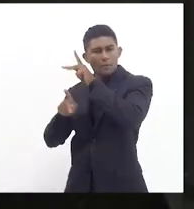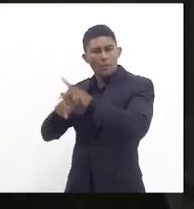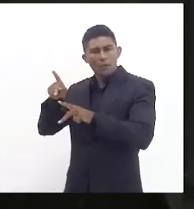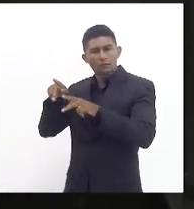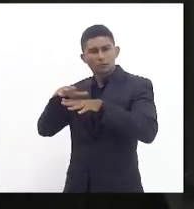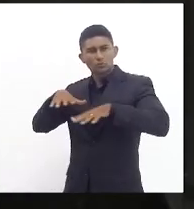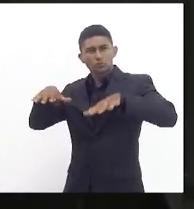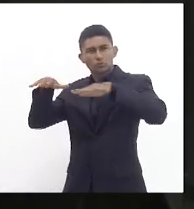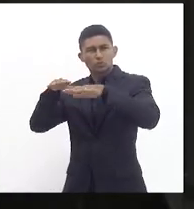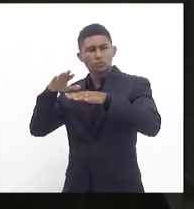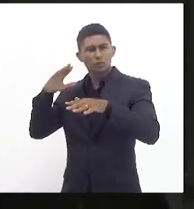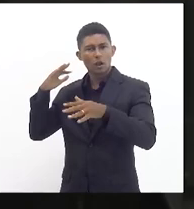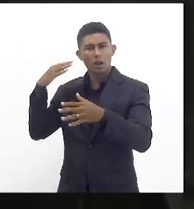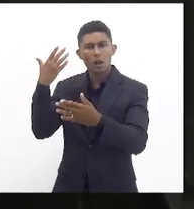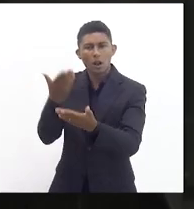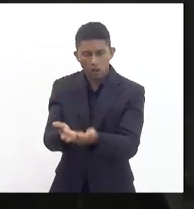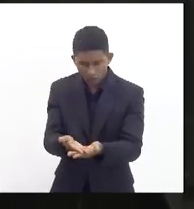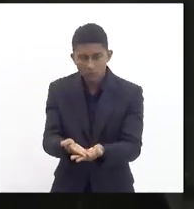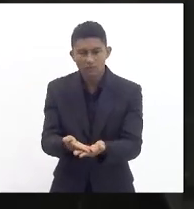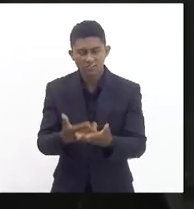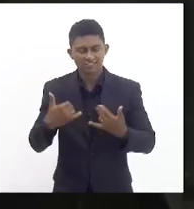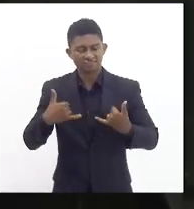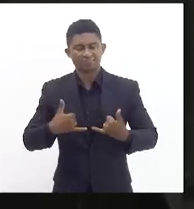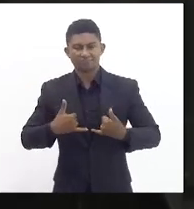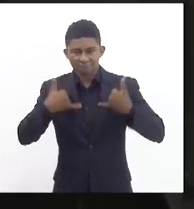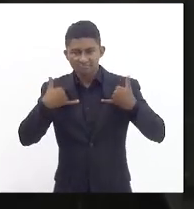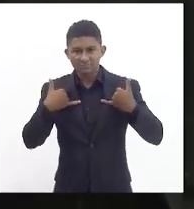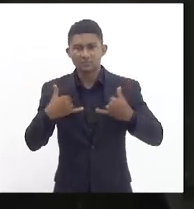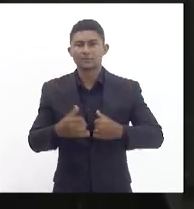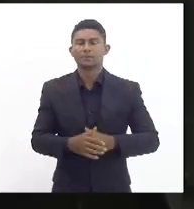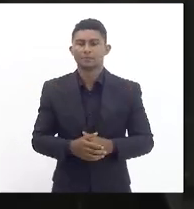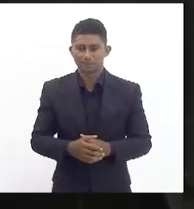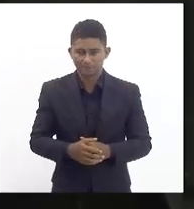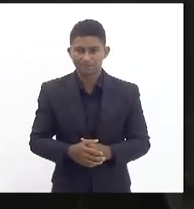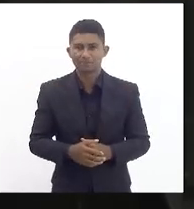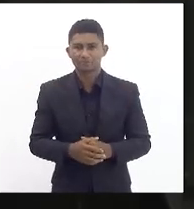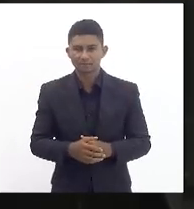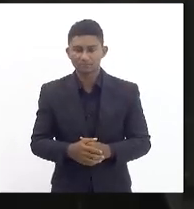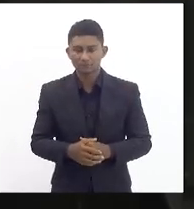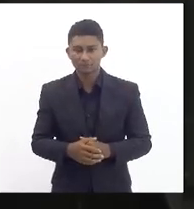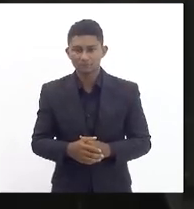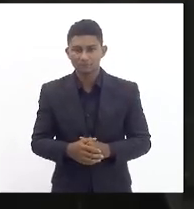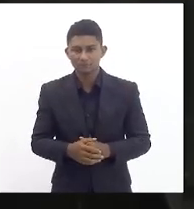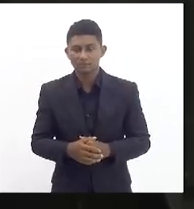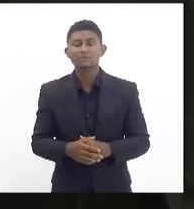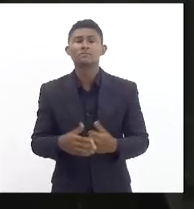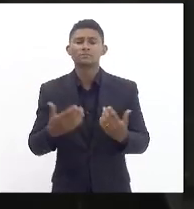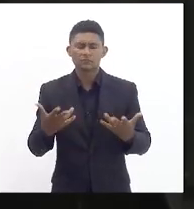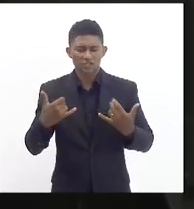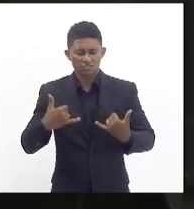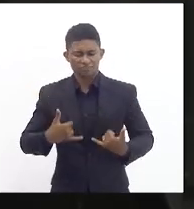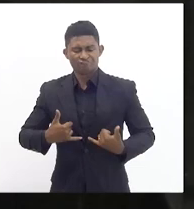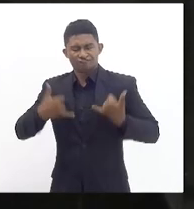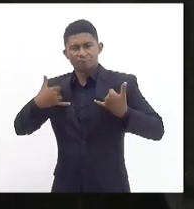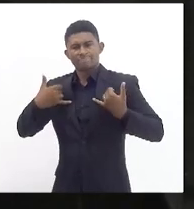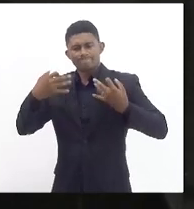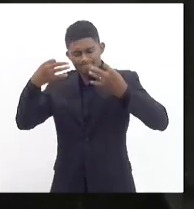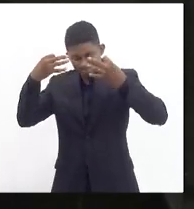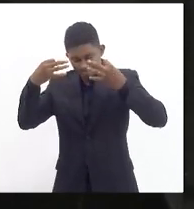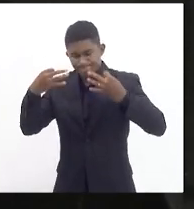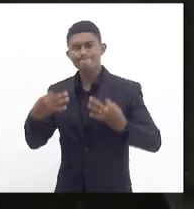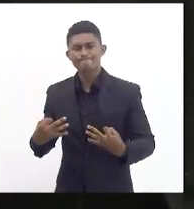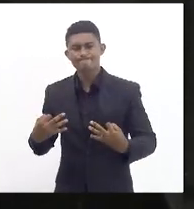ancestralidade, né? E ter orgulho, e não nos darmos ao